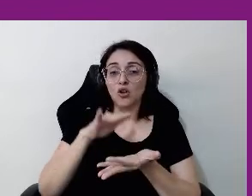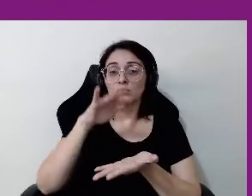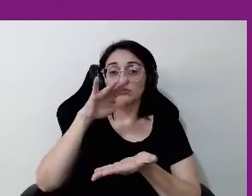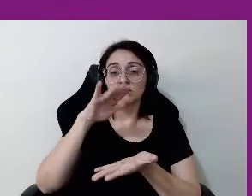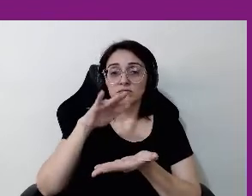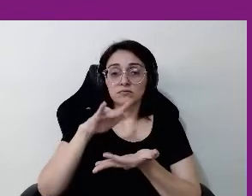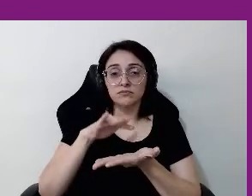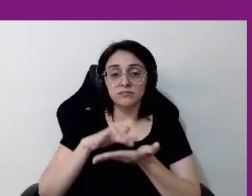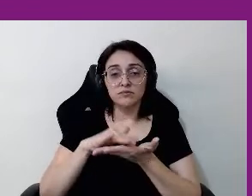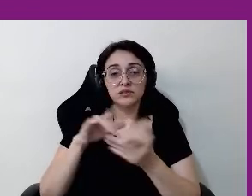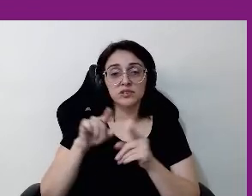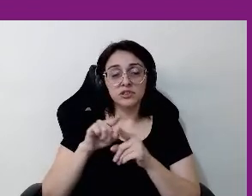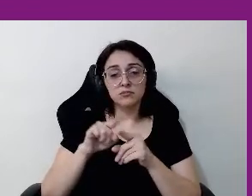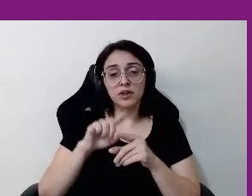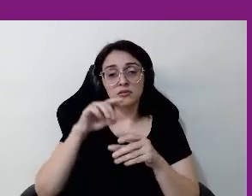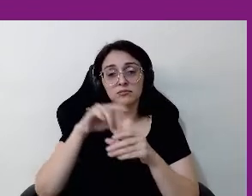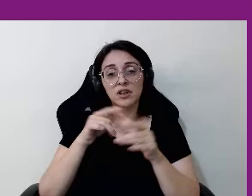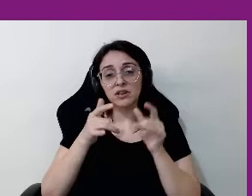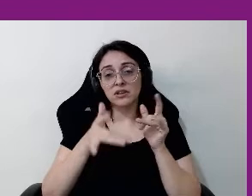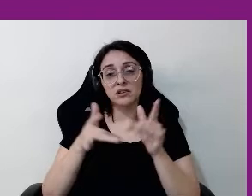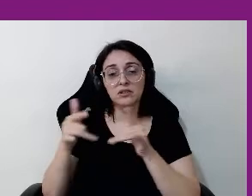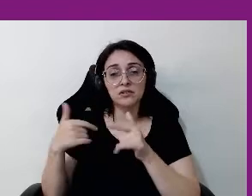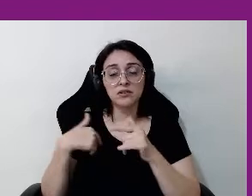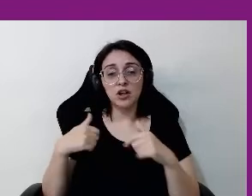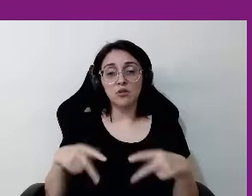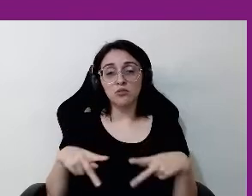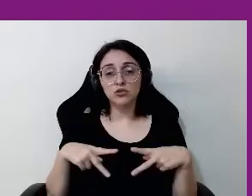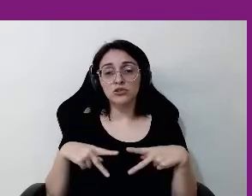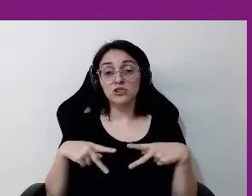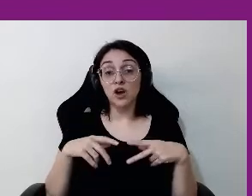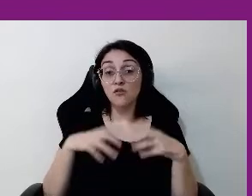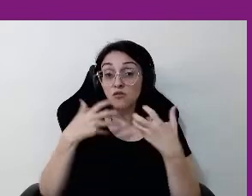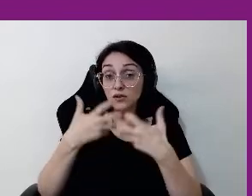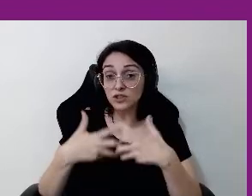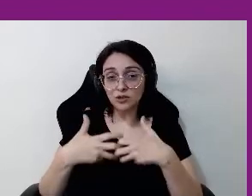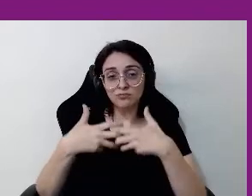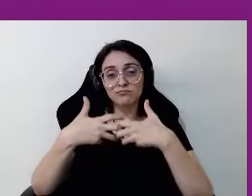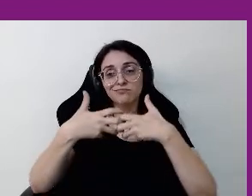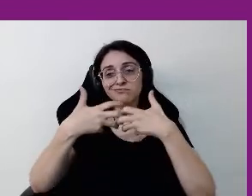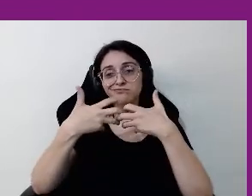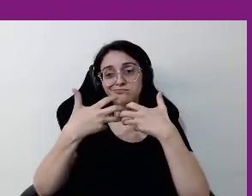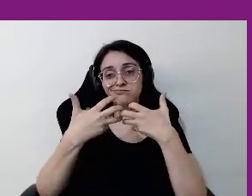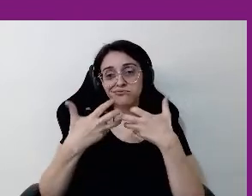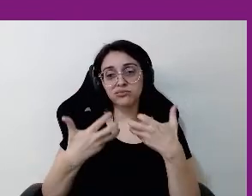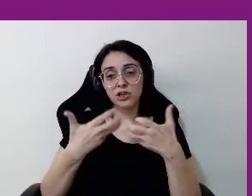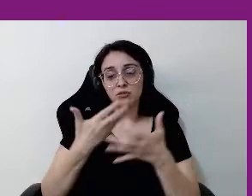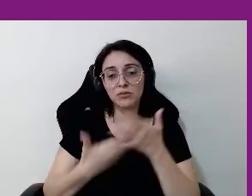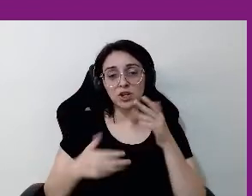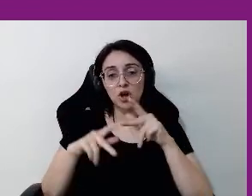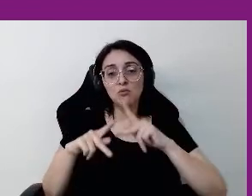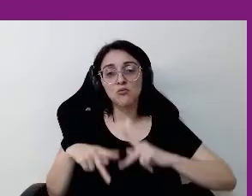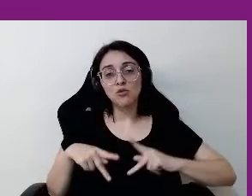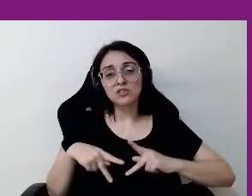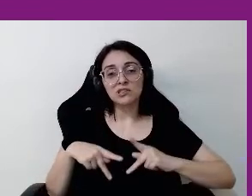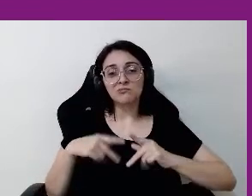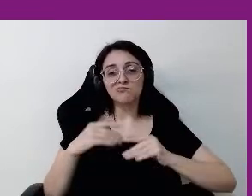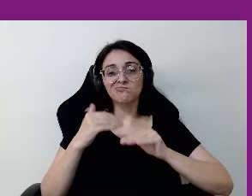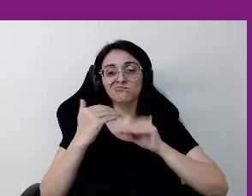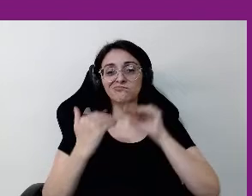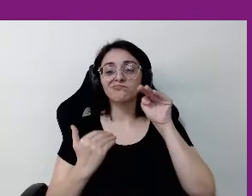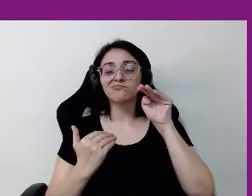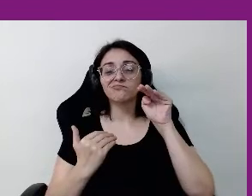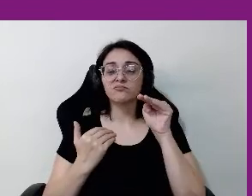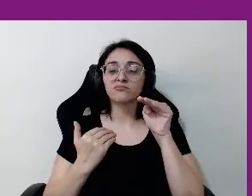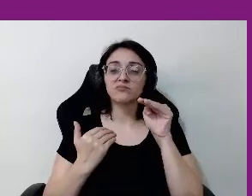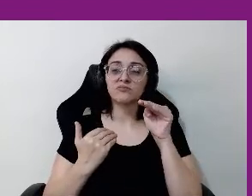a capacidade residual funcional do pulmão caia, isso vai fazer com que o pulmão fique heterogêneo